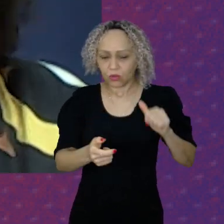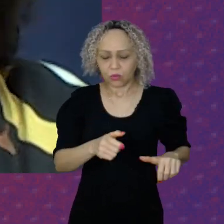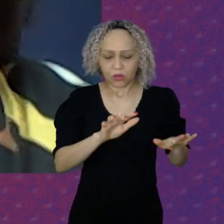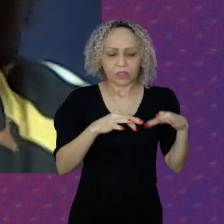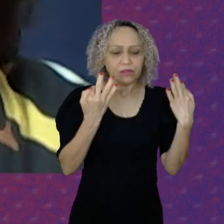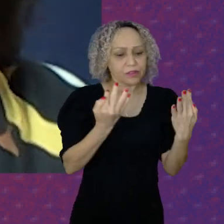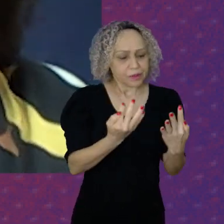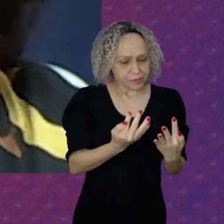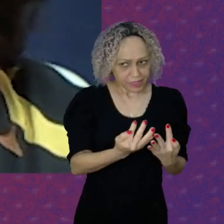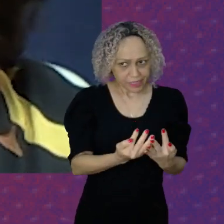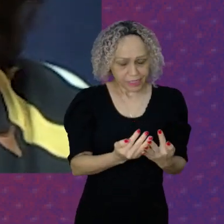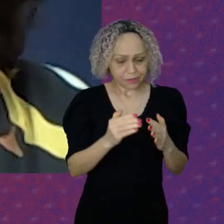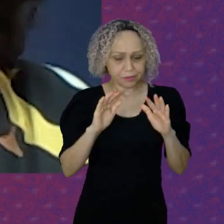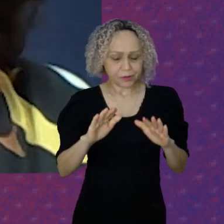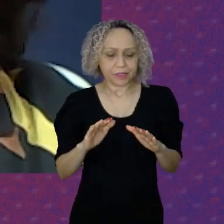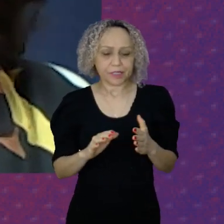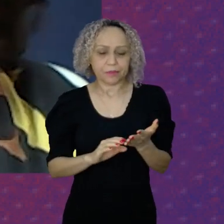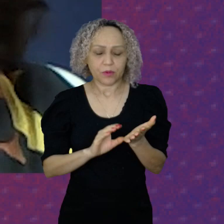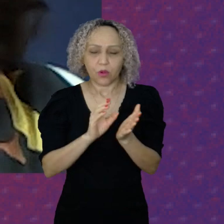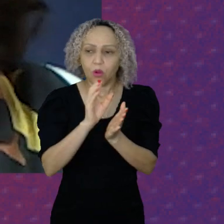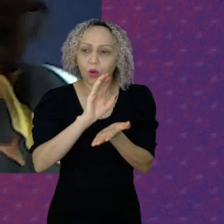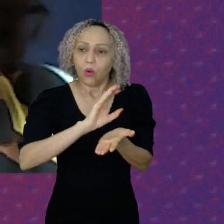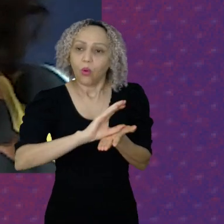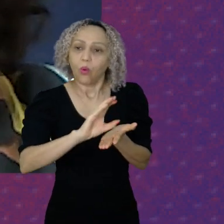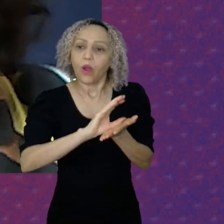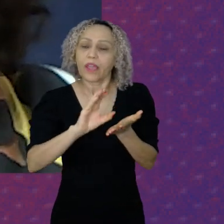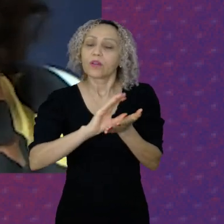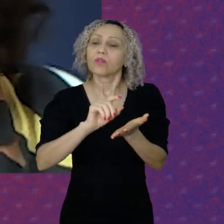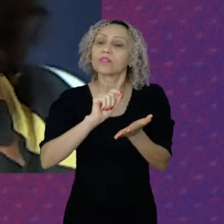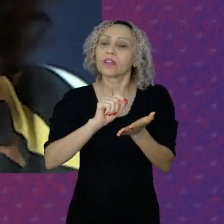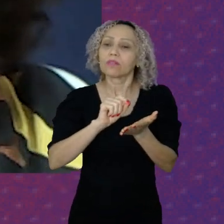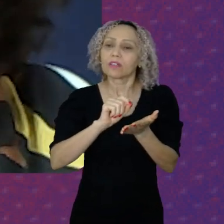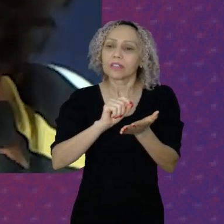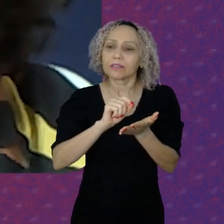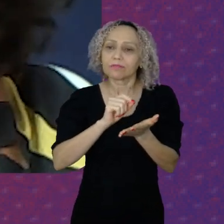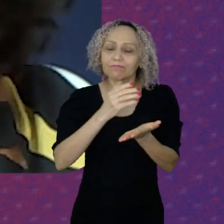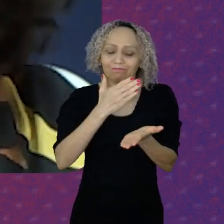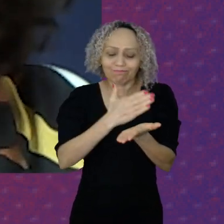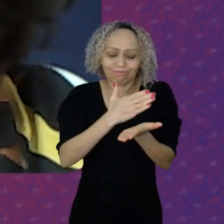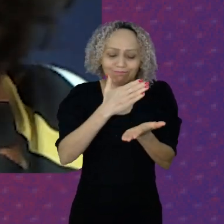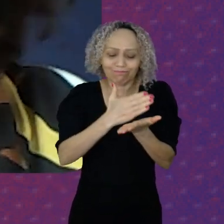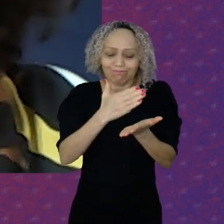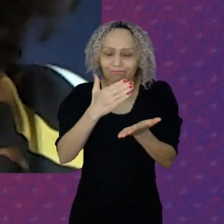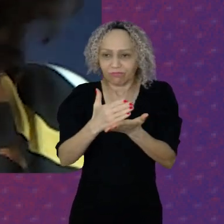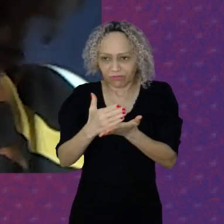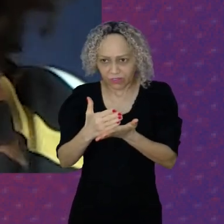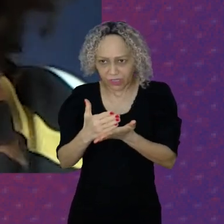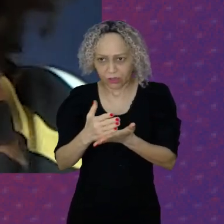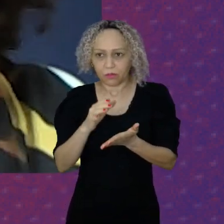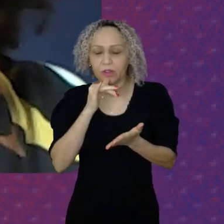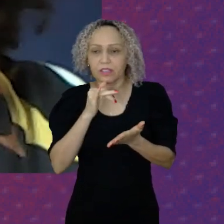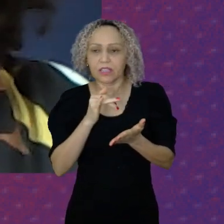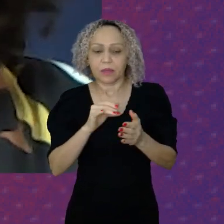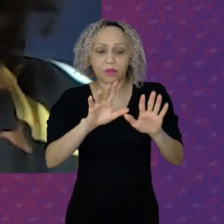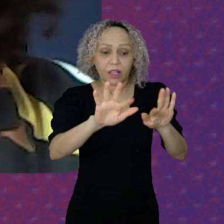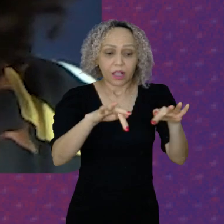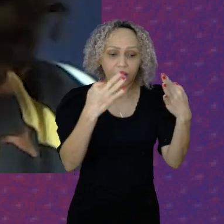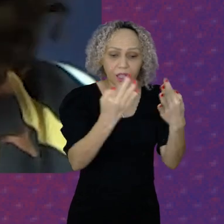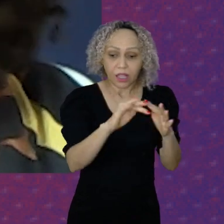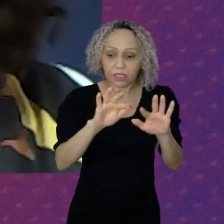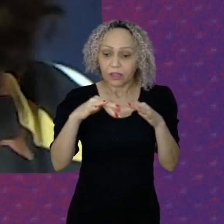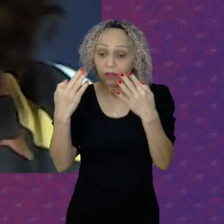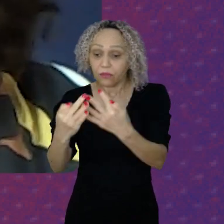divididos. Primeiro, cada família tem o direito a R$ 600 mensais